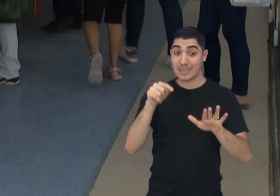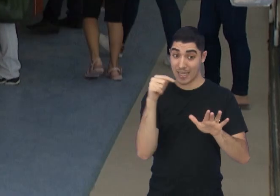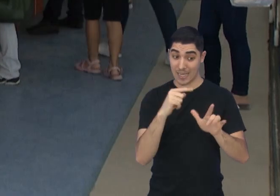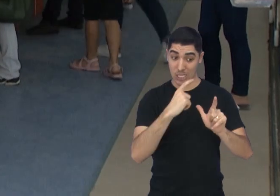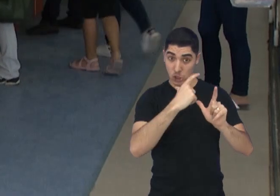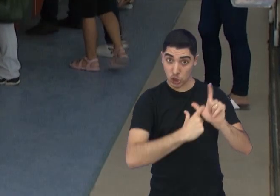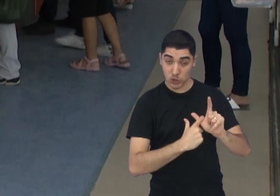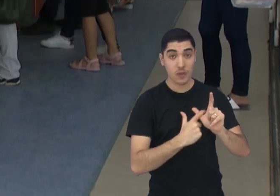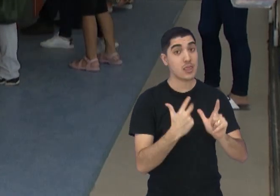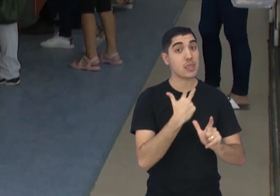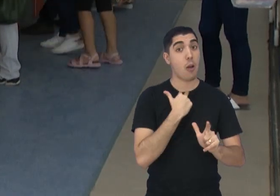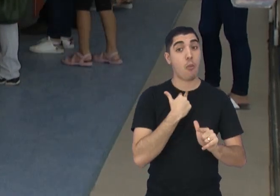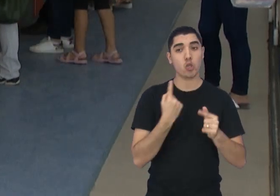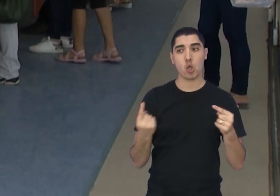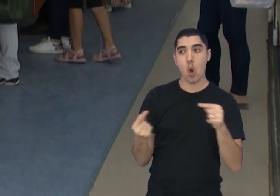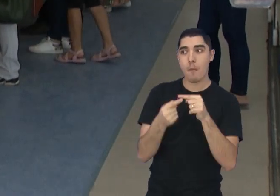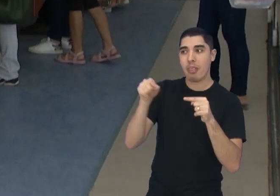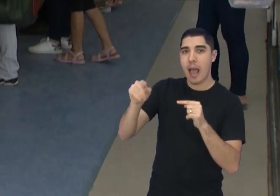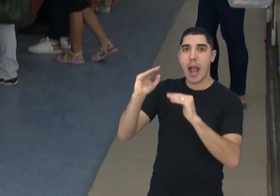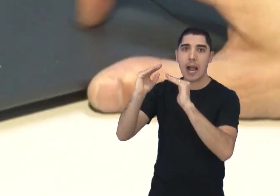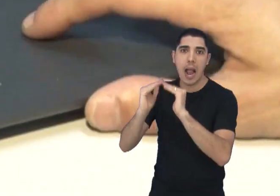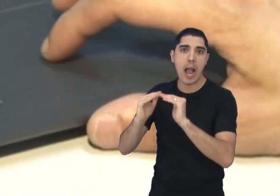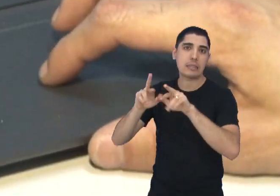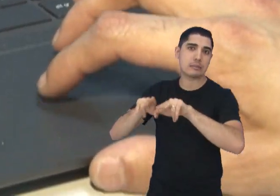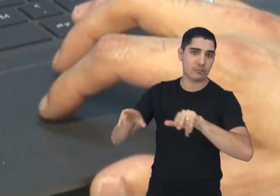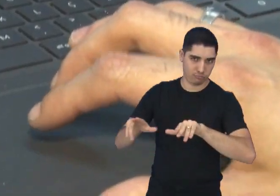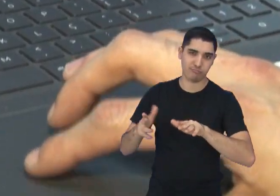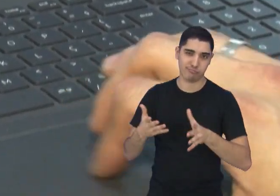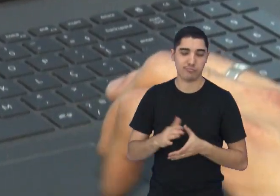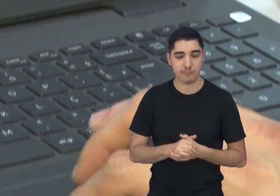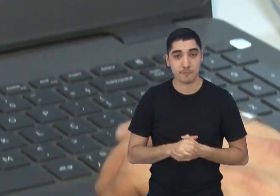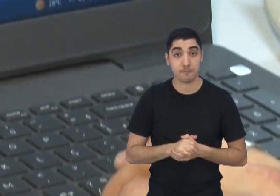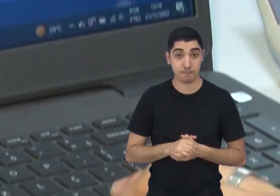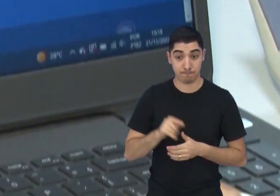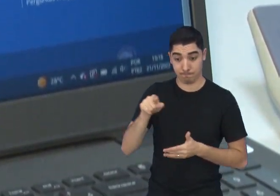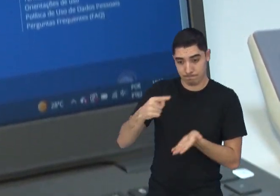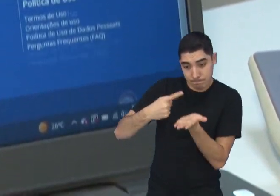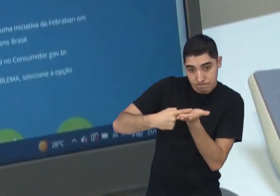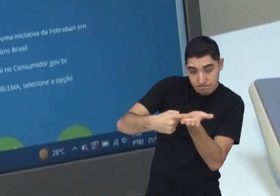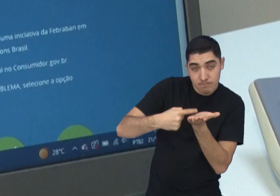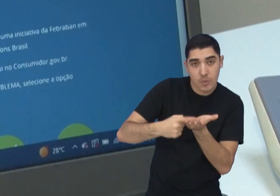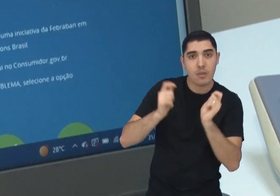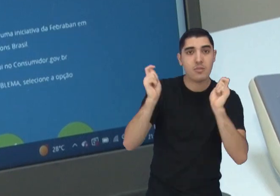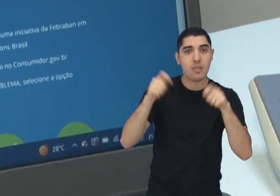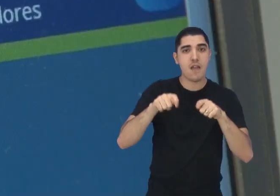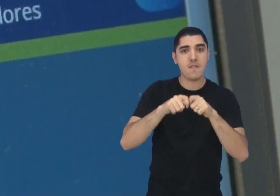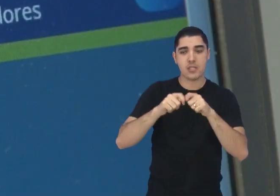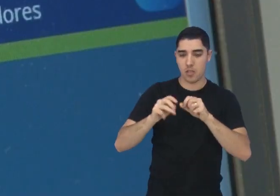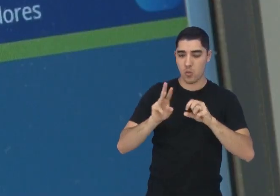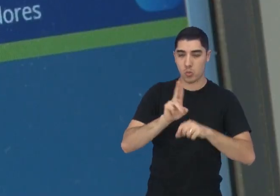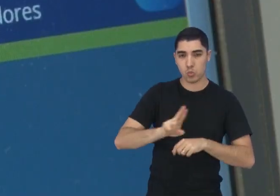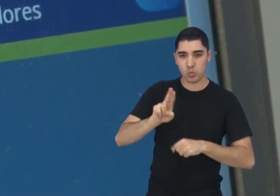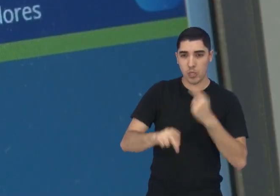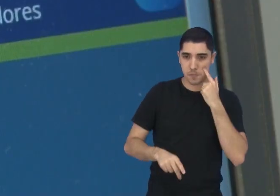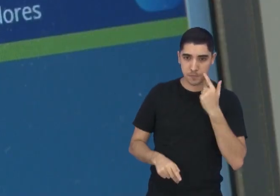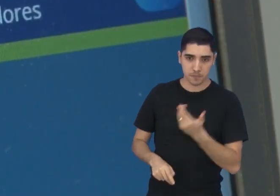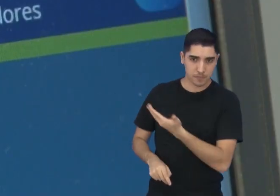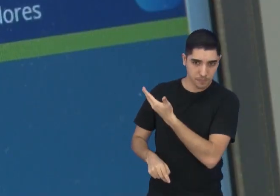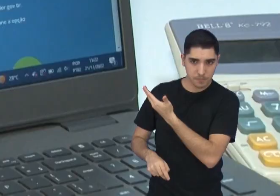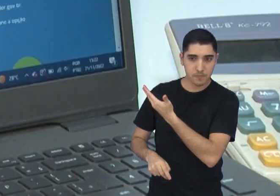a bens dados em garantia. As negociações podem ser encaminhadas por meio da plataforma